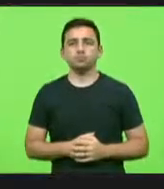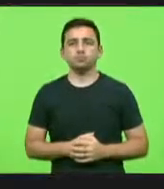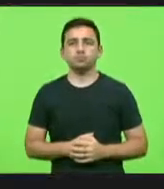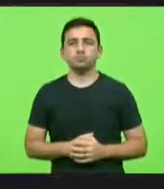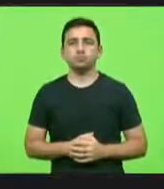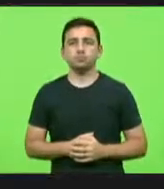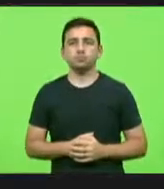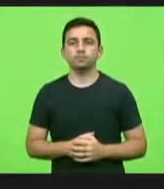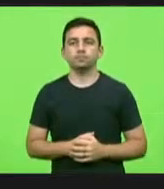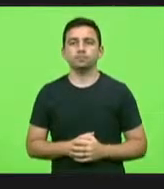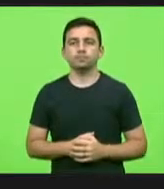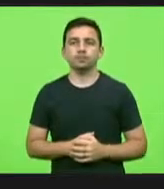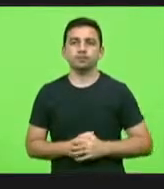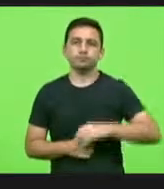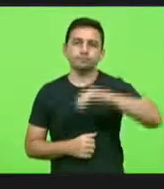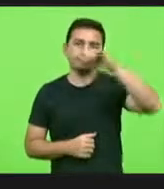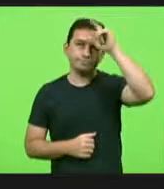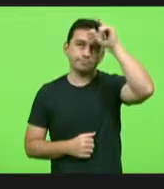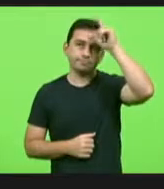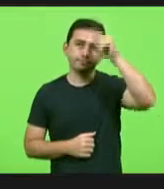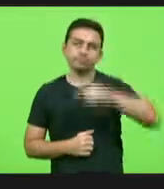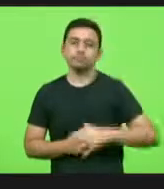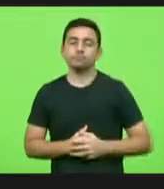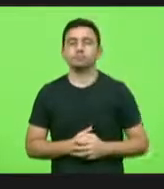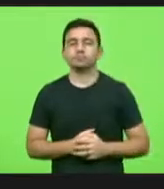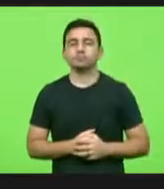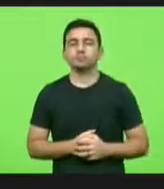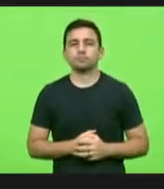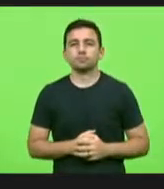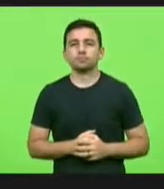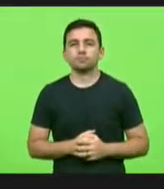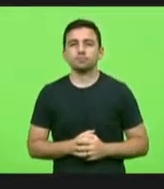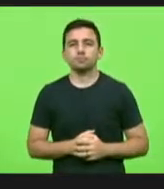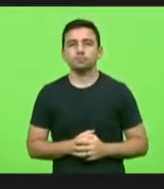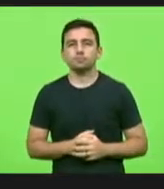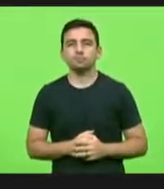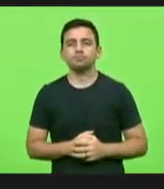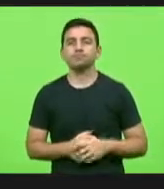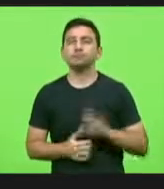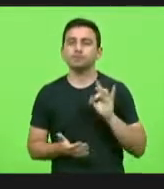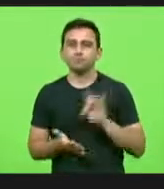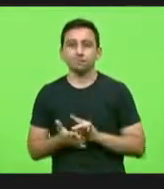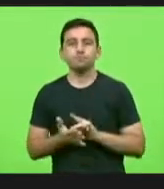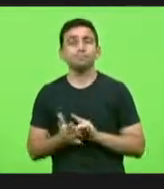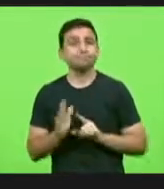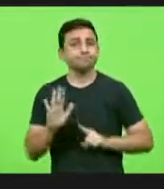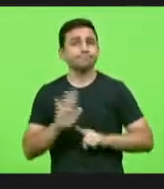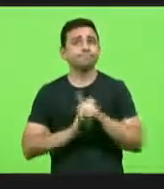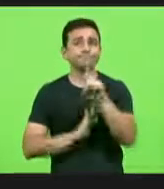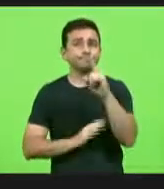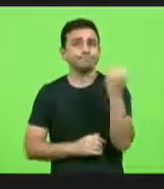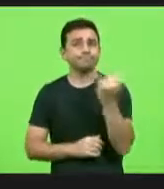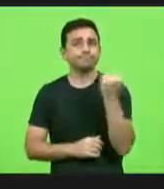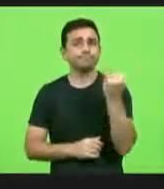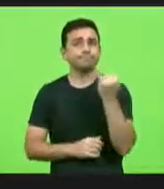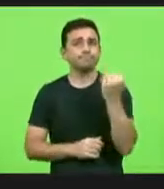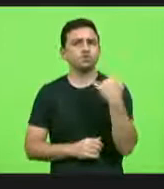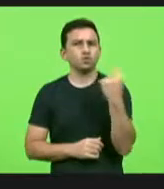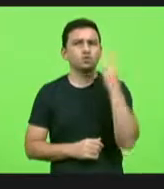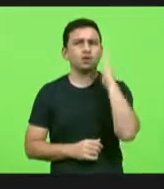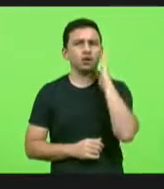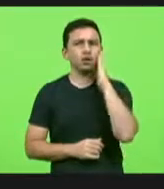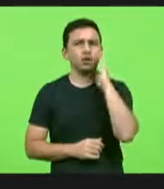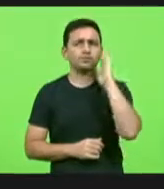Deputado Sargento Lima. Bom, realmente a pergunta ela é pertinente, obviamente que nós sabemos, né,